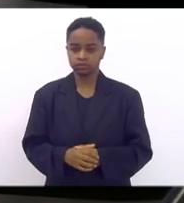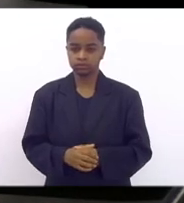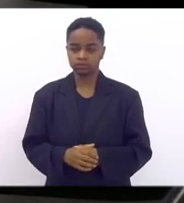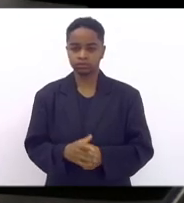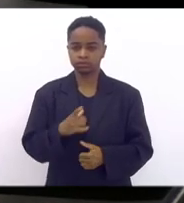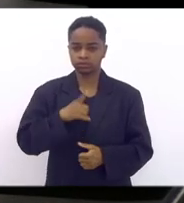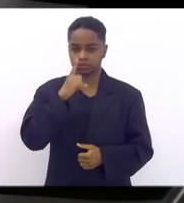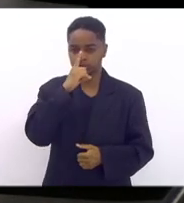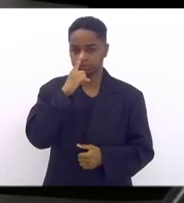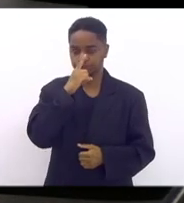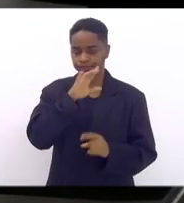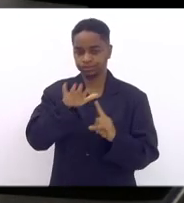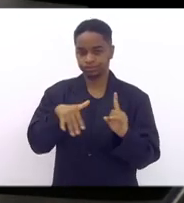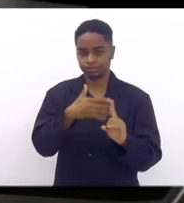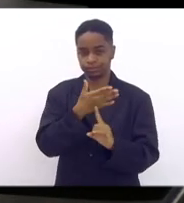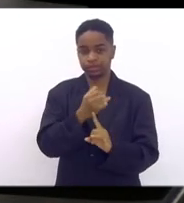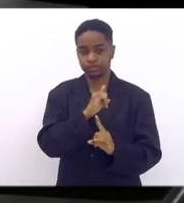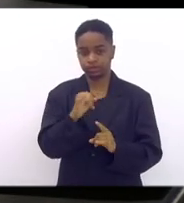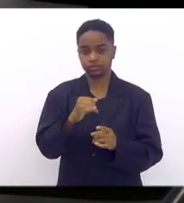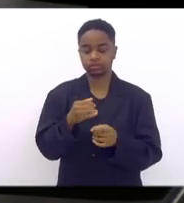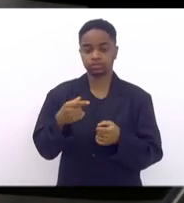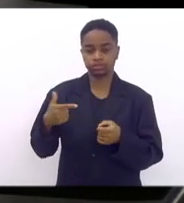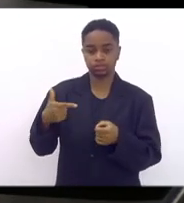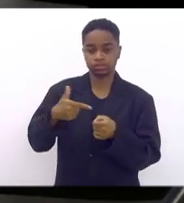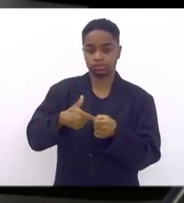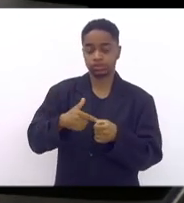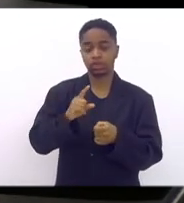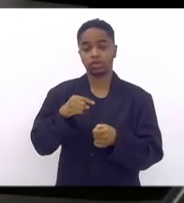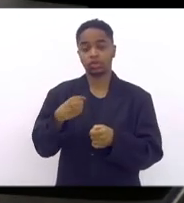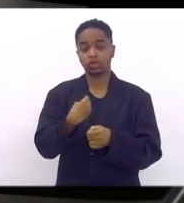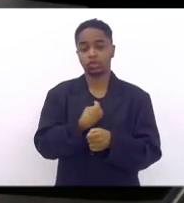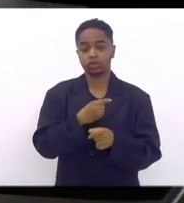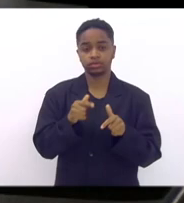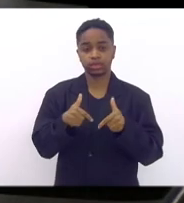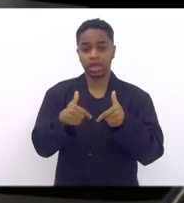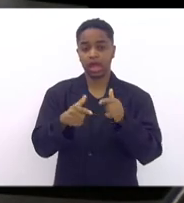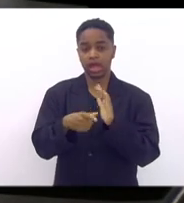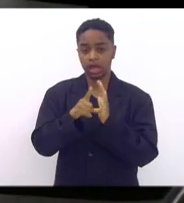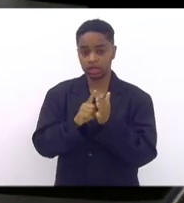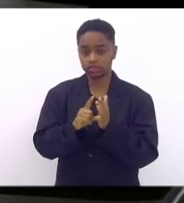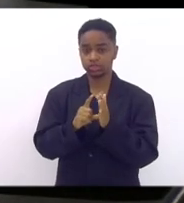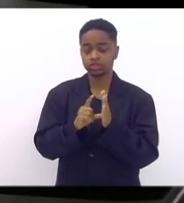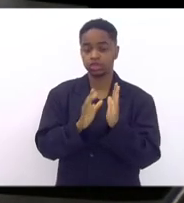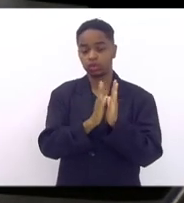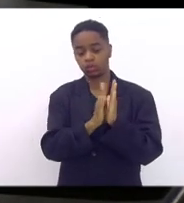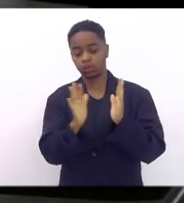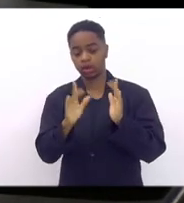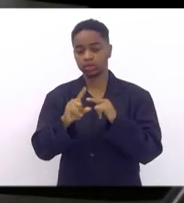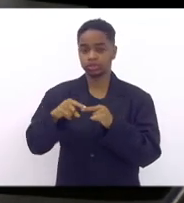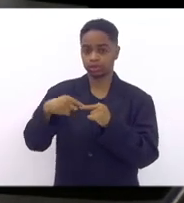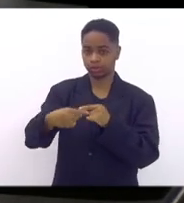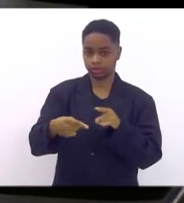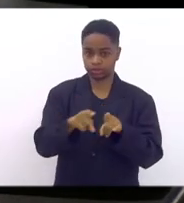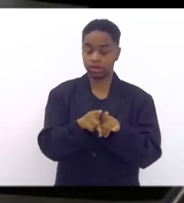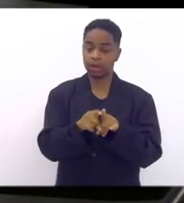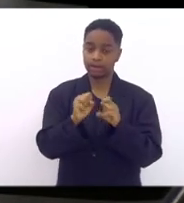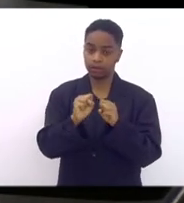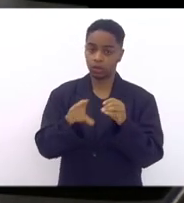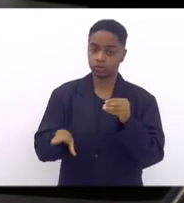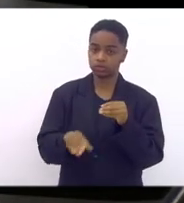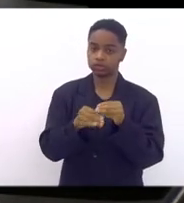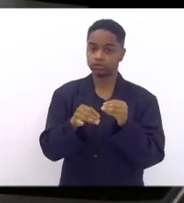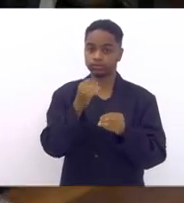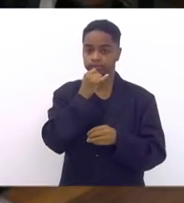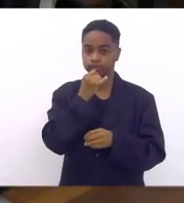um risco ambiental envolvido então a gente exige o cerco preventivo antes durante e depois e podemos até exigir adicionais uma